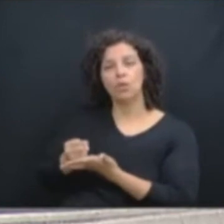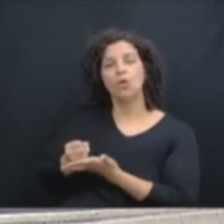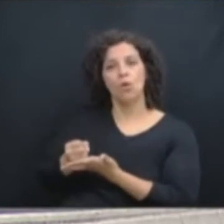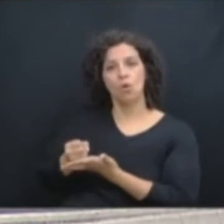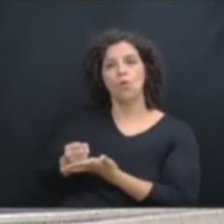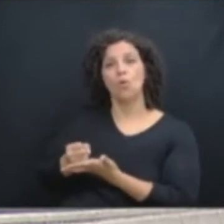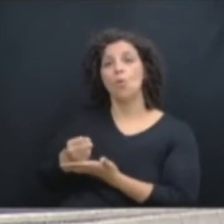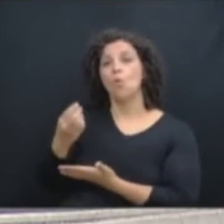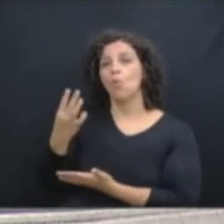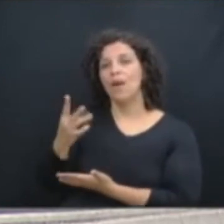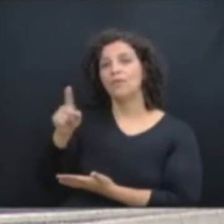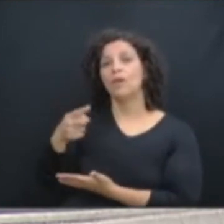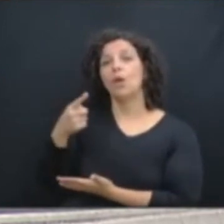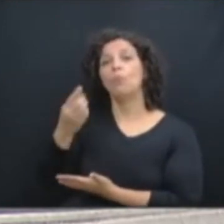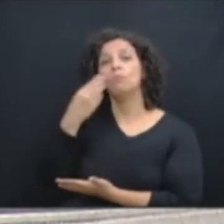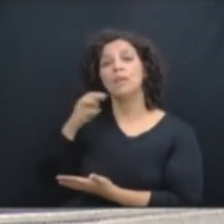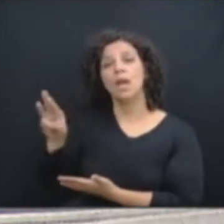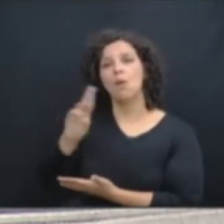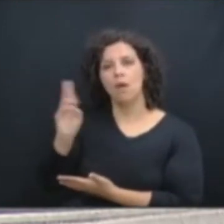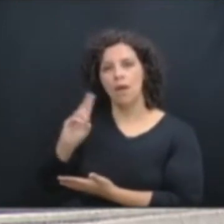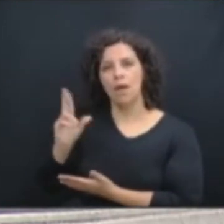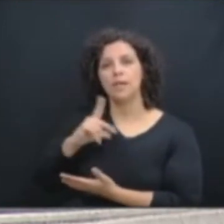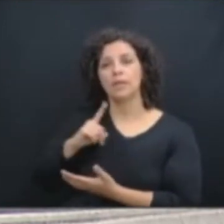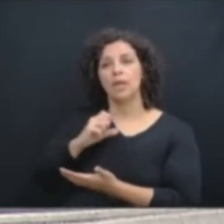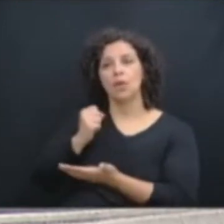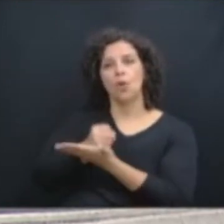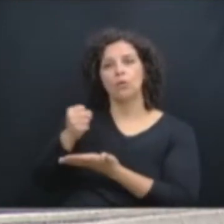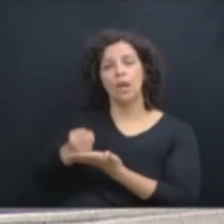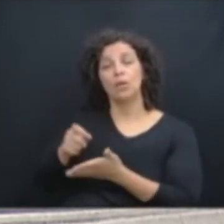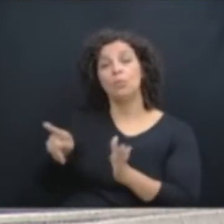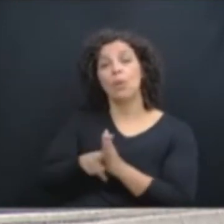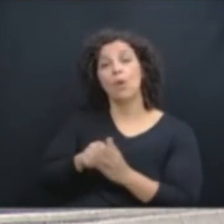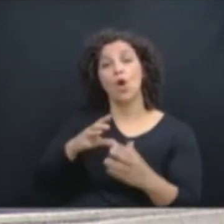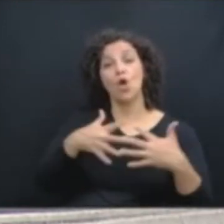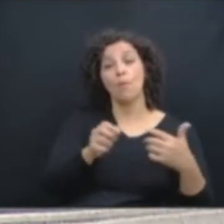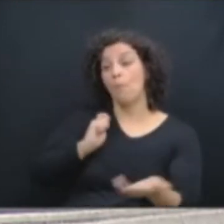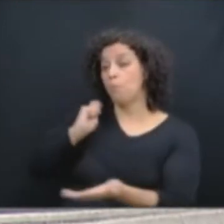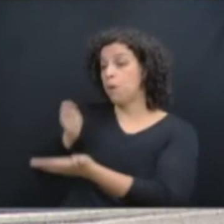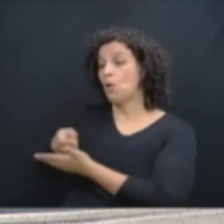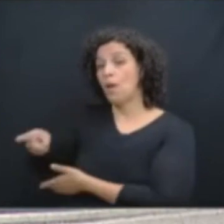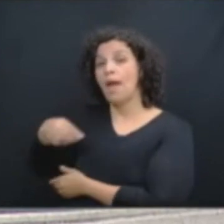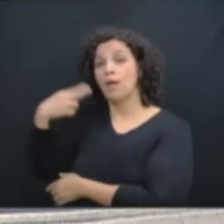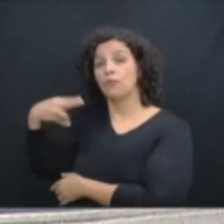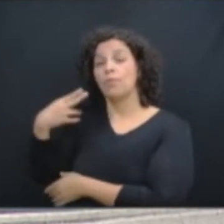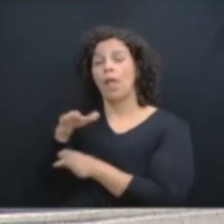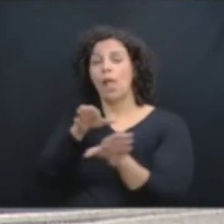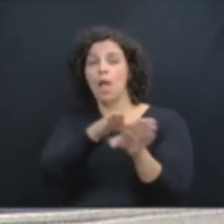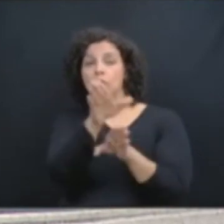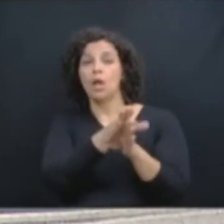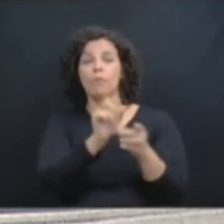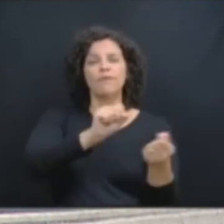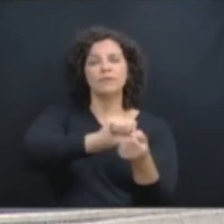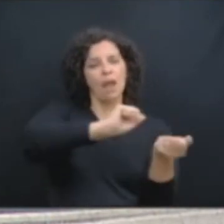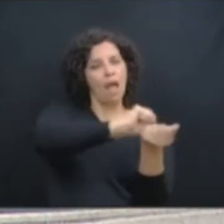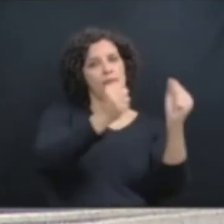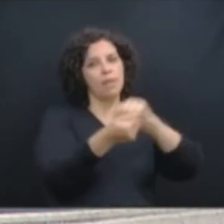reais, 4,1 milhões de reais pela Copel para fazer esse processo de instrução da